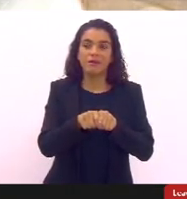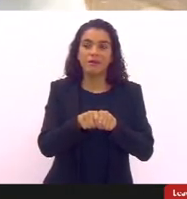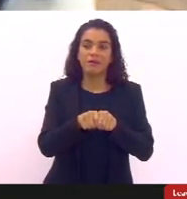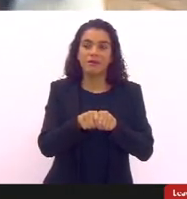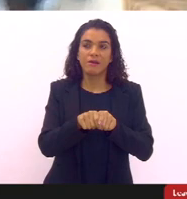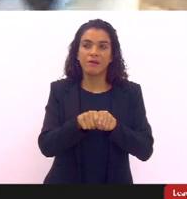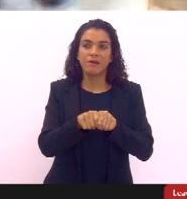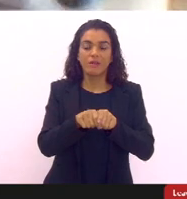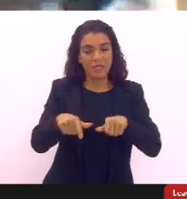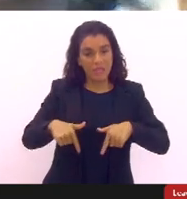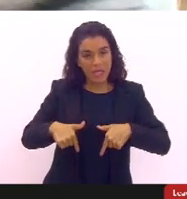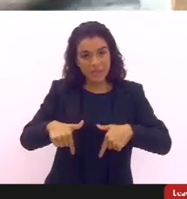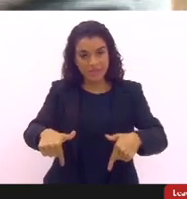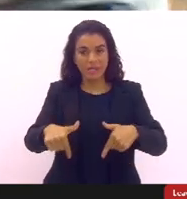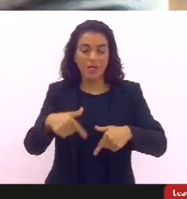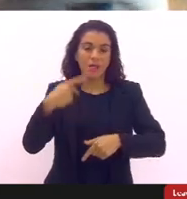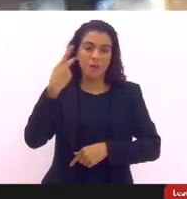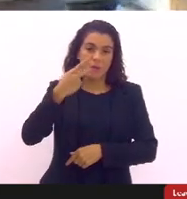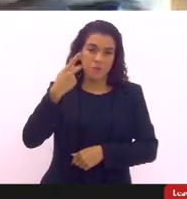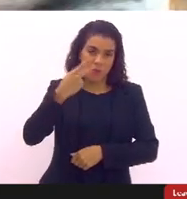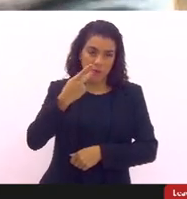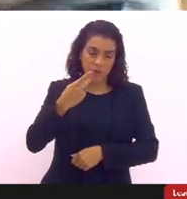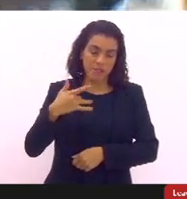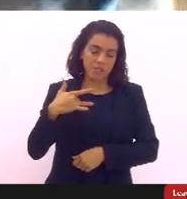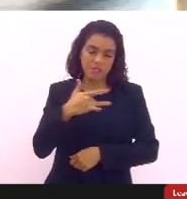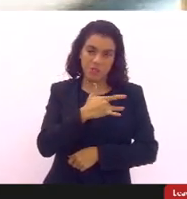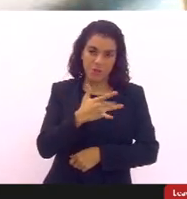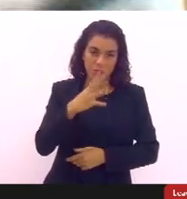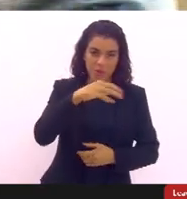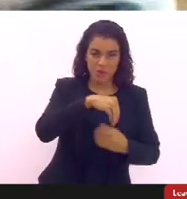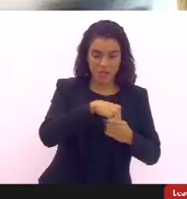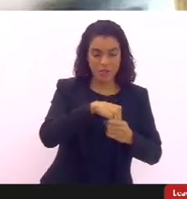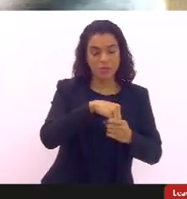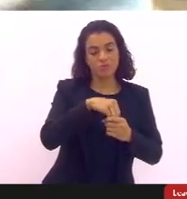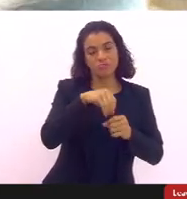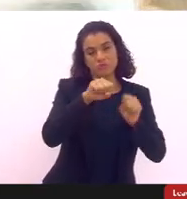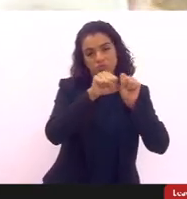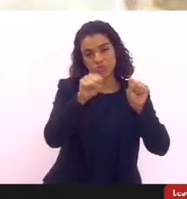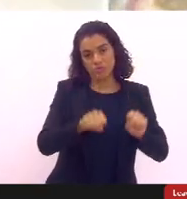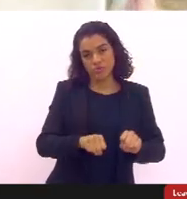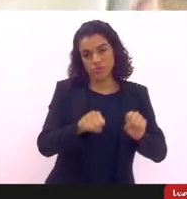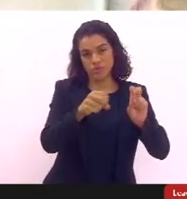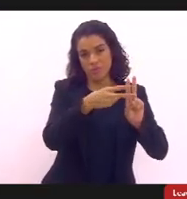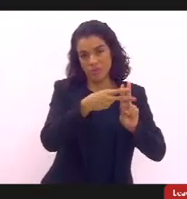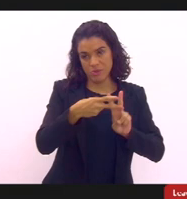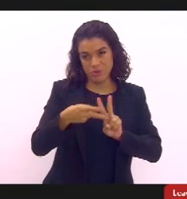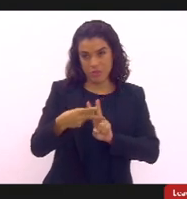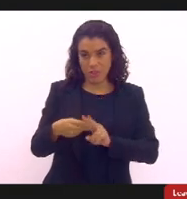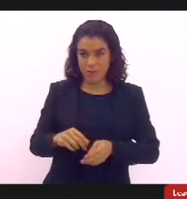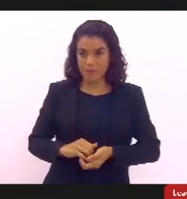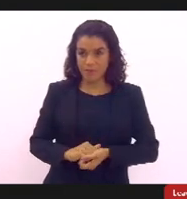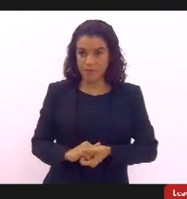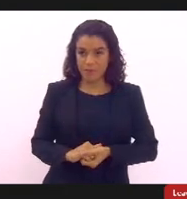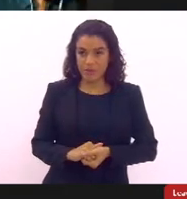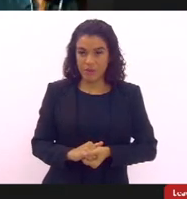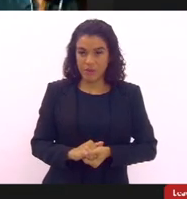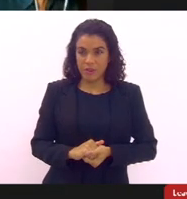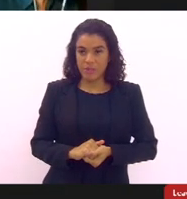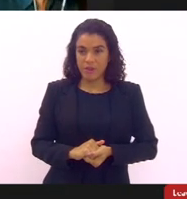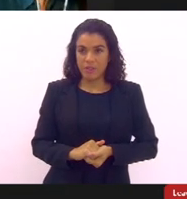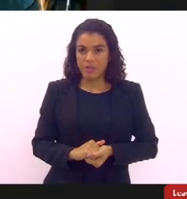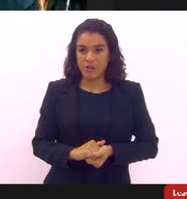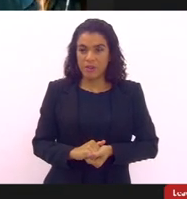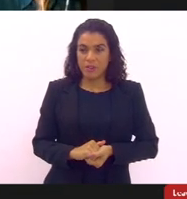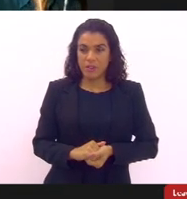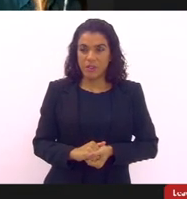e executar essa política de saúde aí para essas pessoas com vulnerabilidade social, que são os privados de